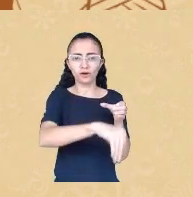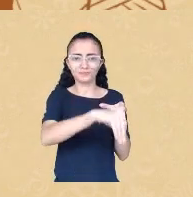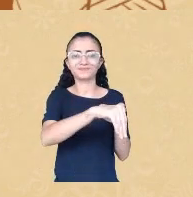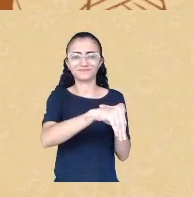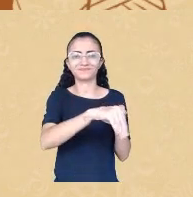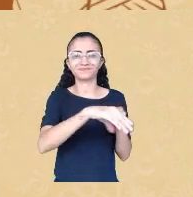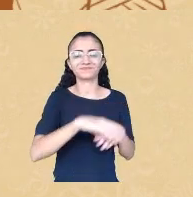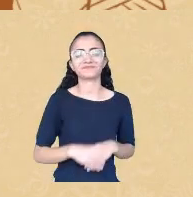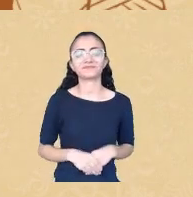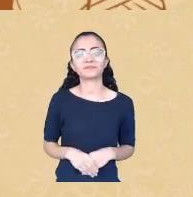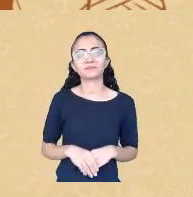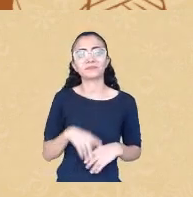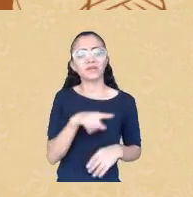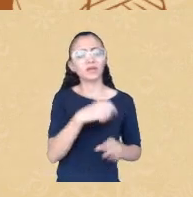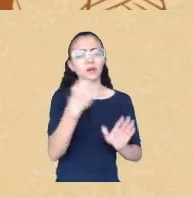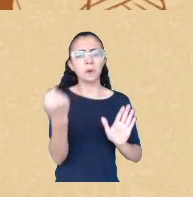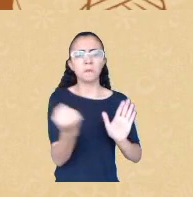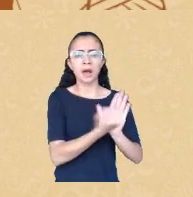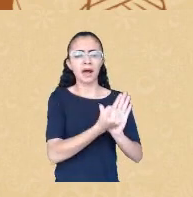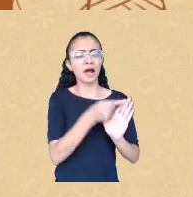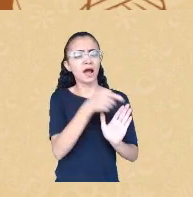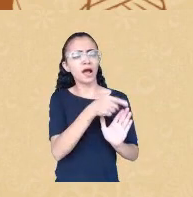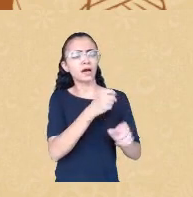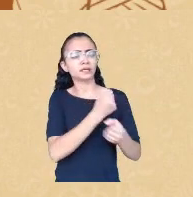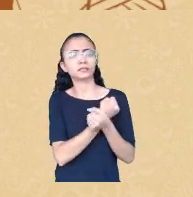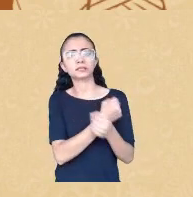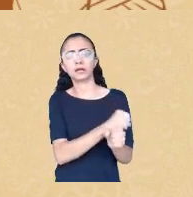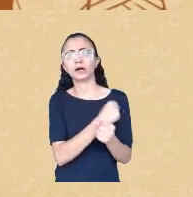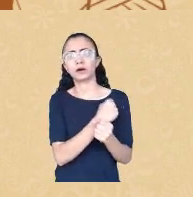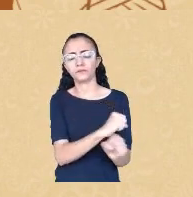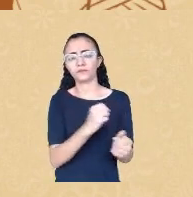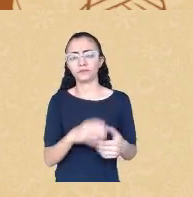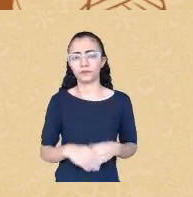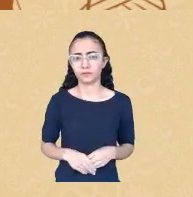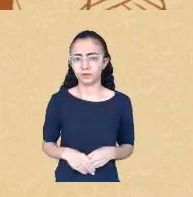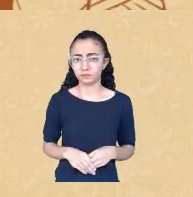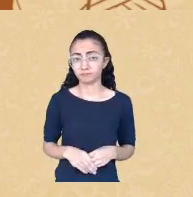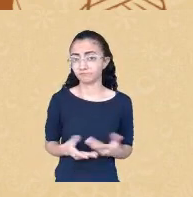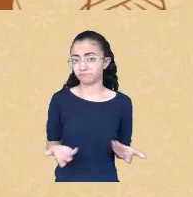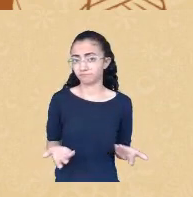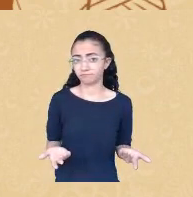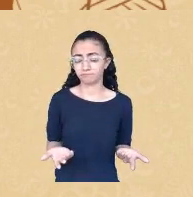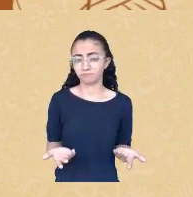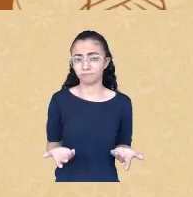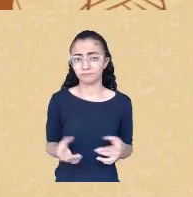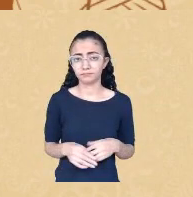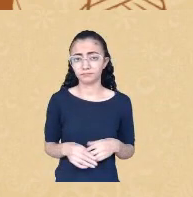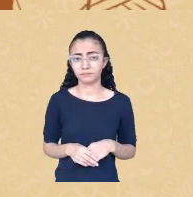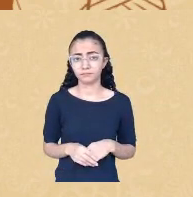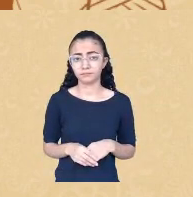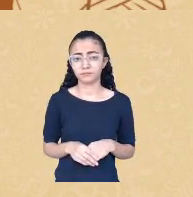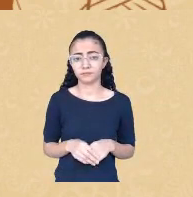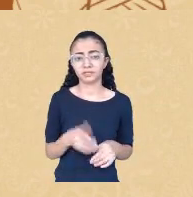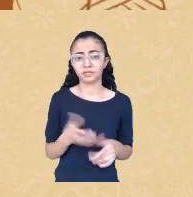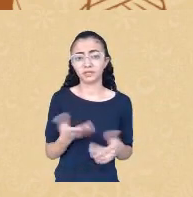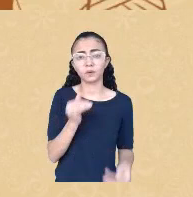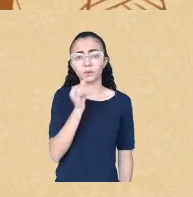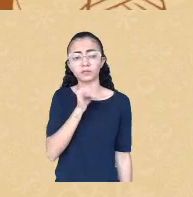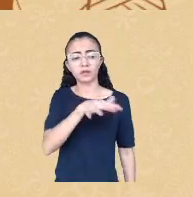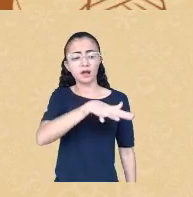como escravo, como fala o Milton Santos, no Espaço do Cidadão, né? Livro Espaço